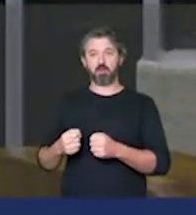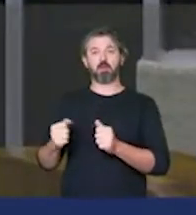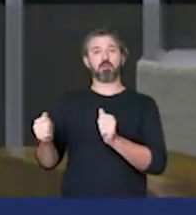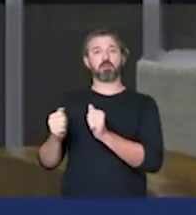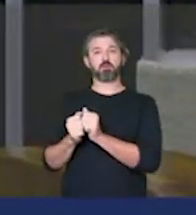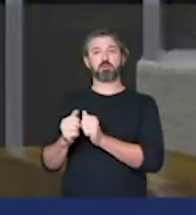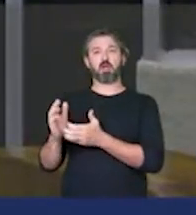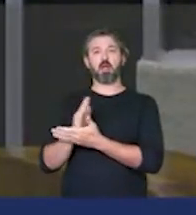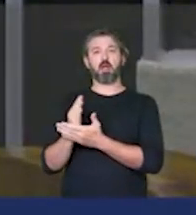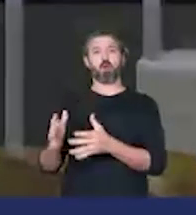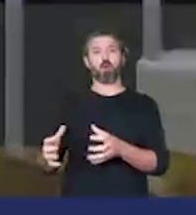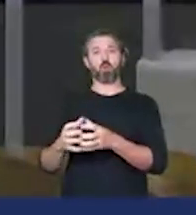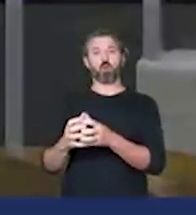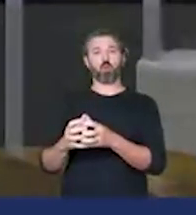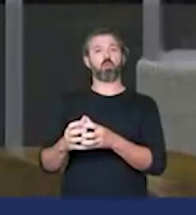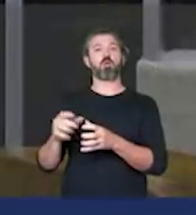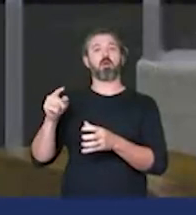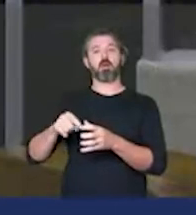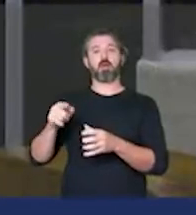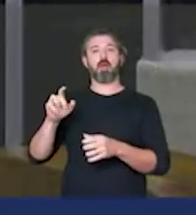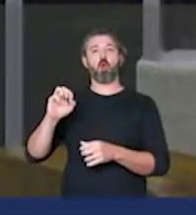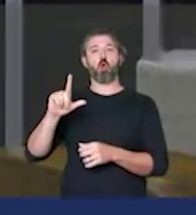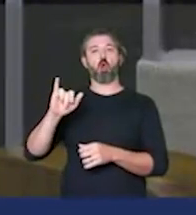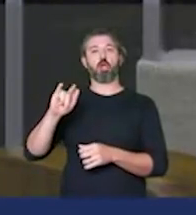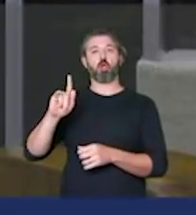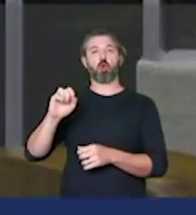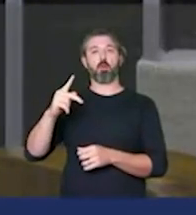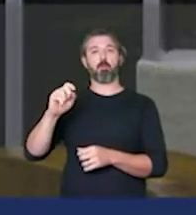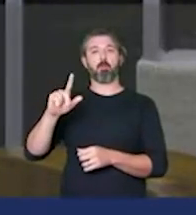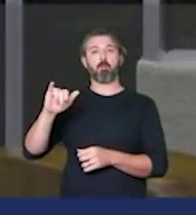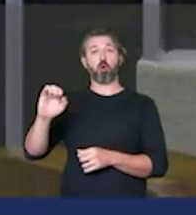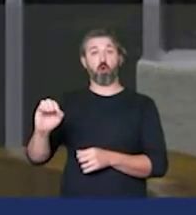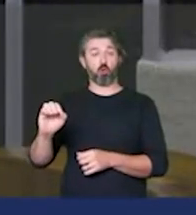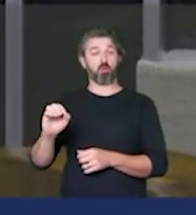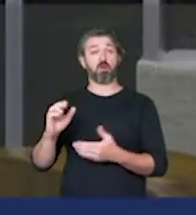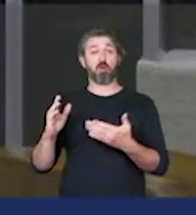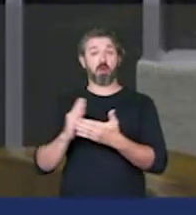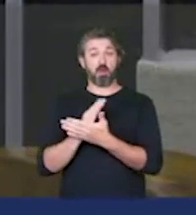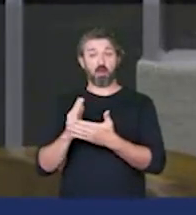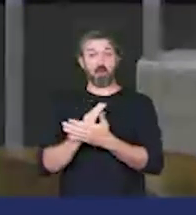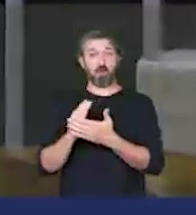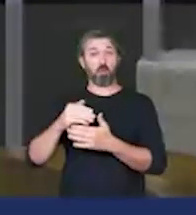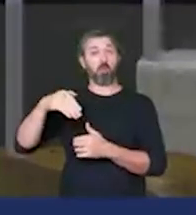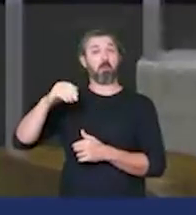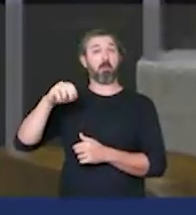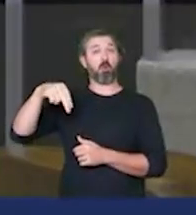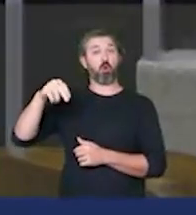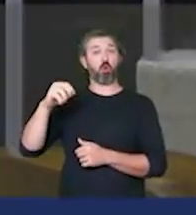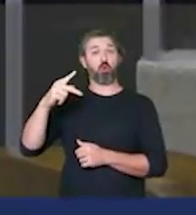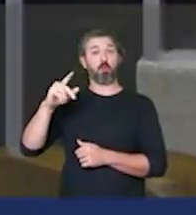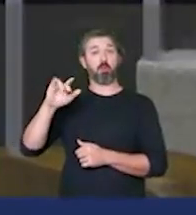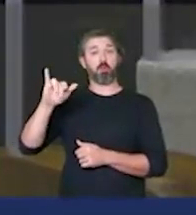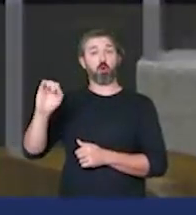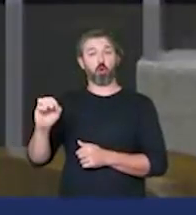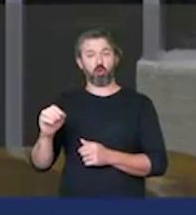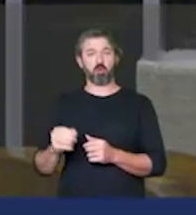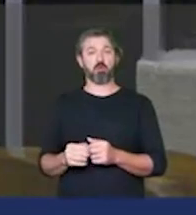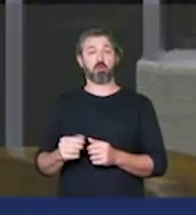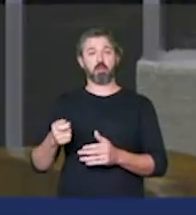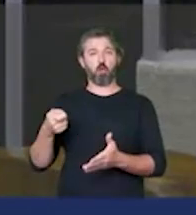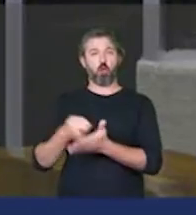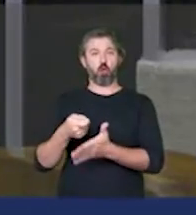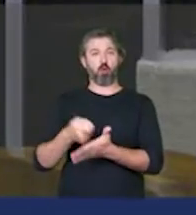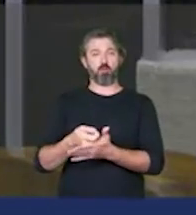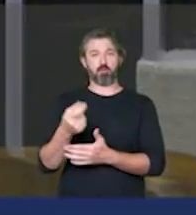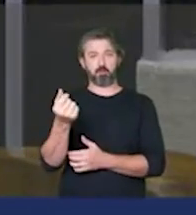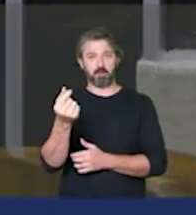torno de setores que são altamente oligopolizados, muitos deles monopolizados, que impõem